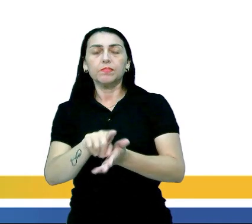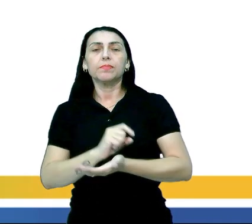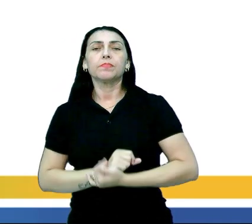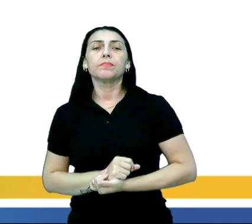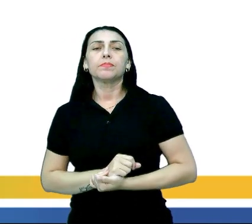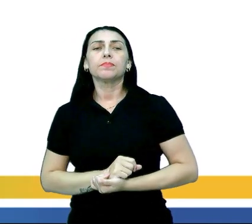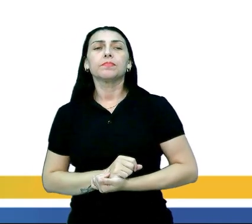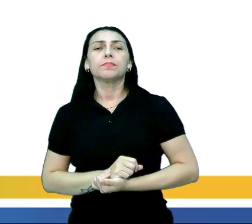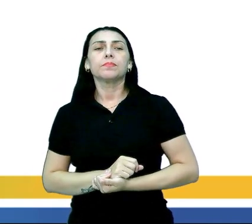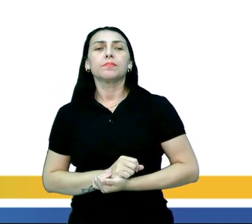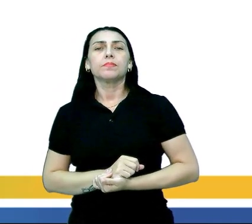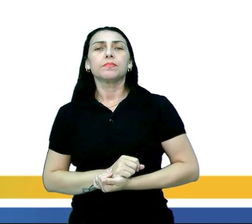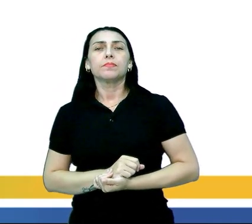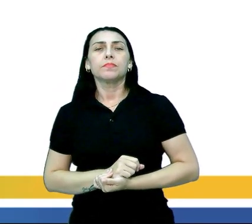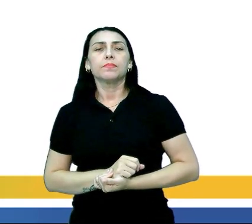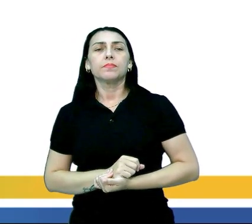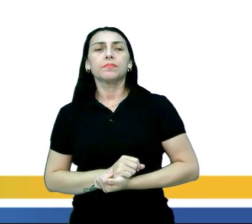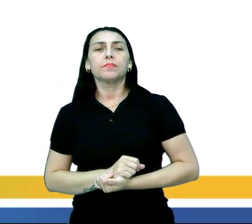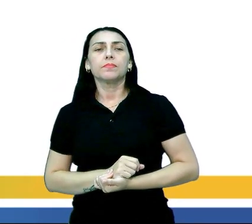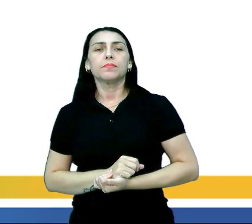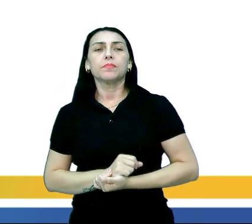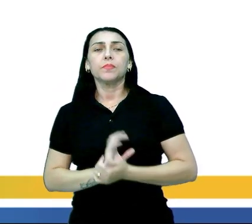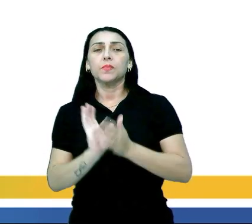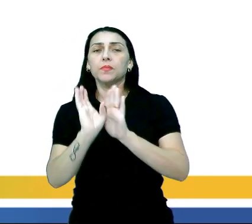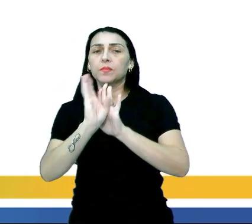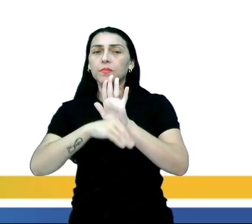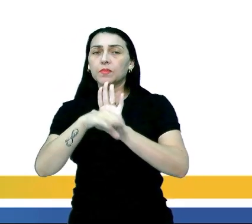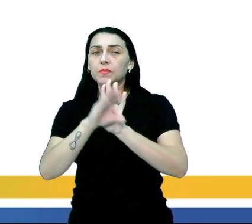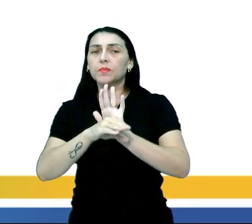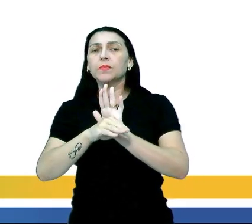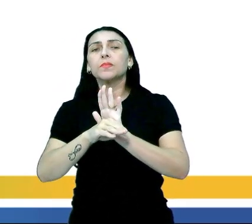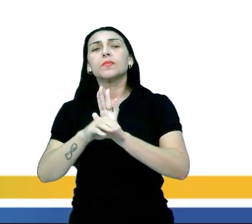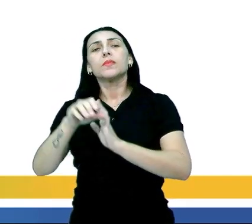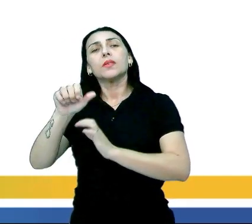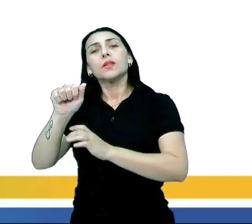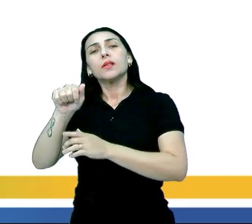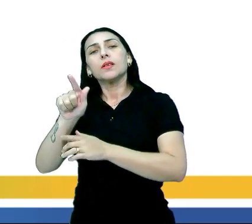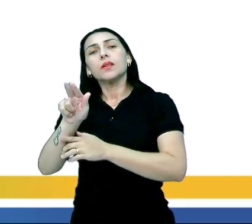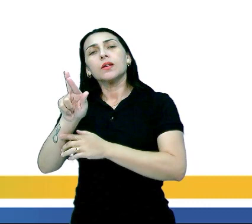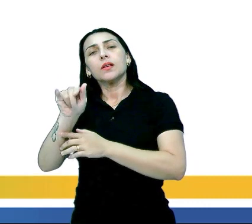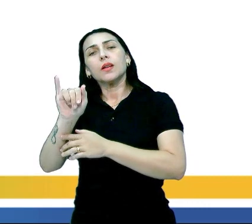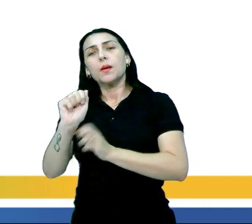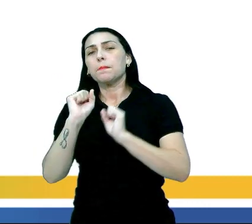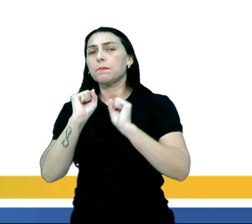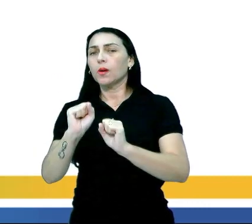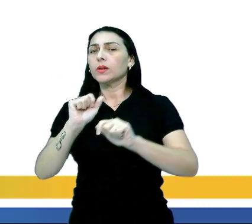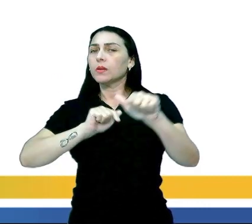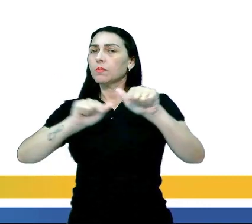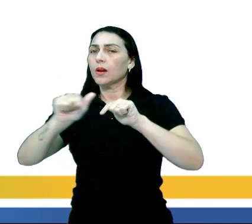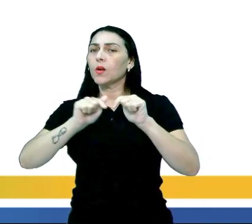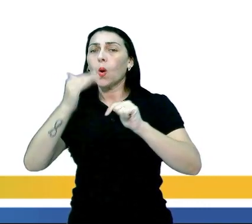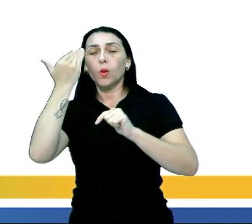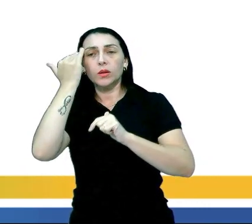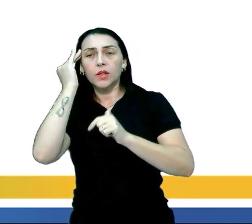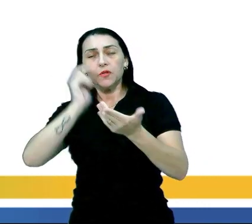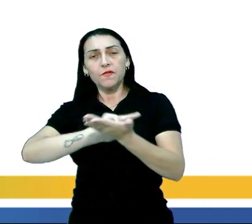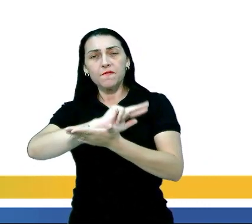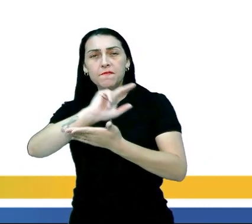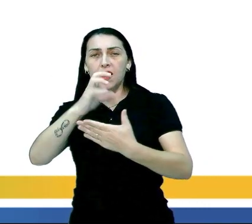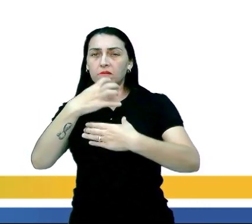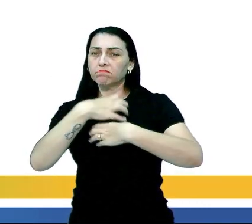questão. Ouçam com bastante atenção. O conceito questão agrária pode ser trabalhado